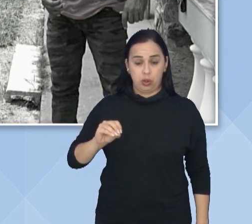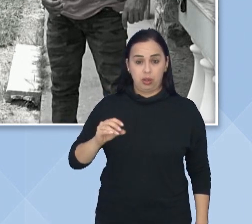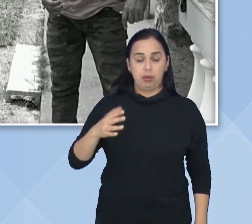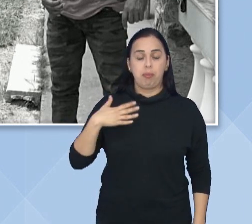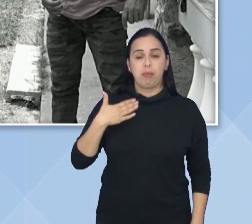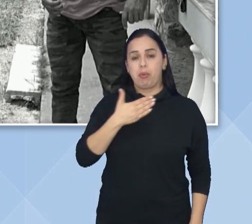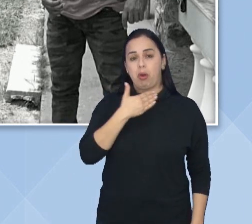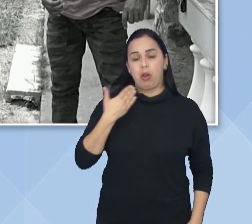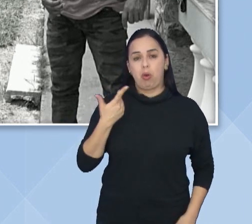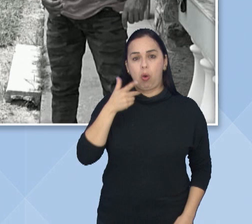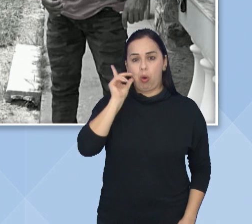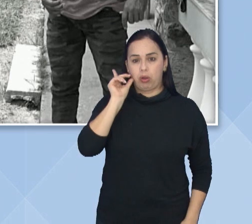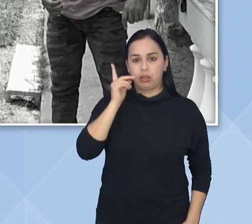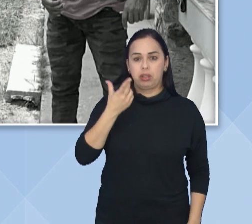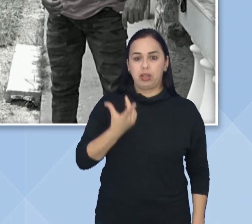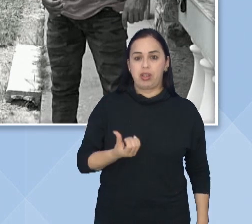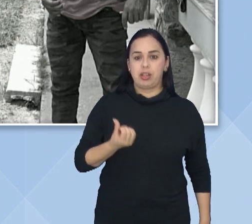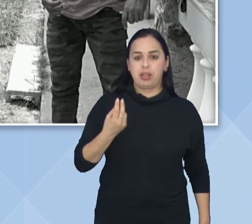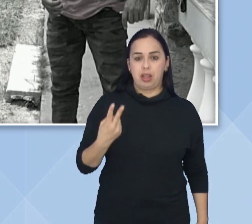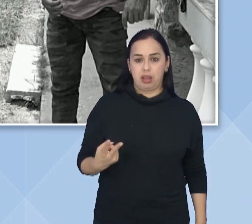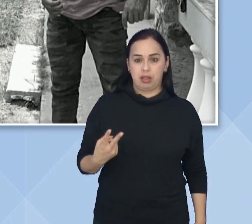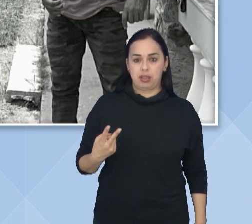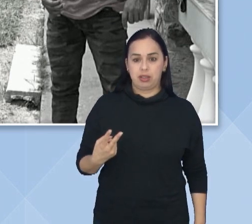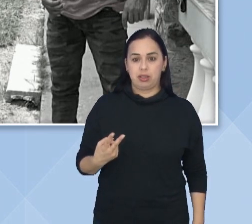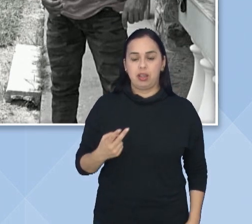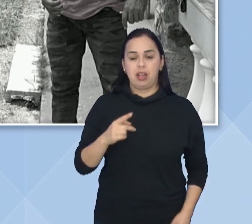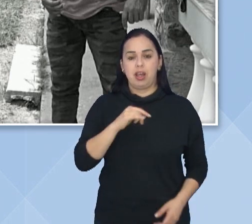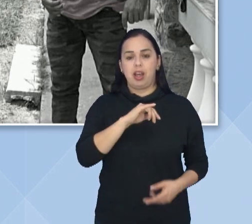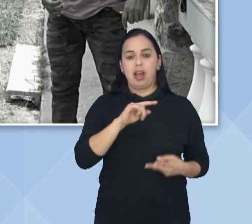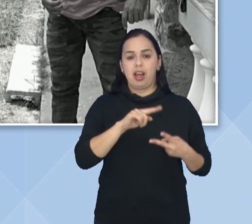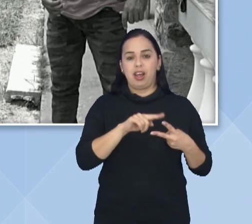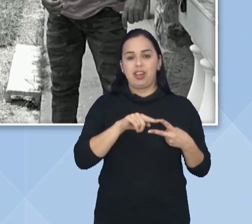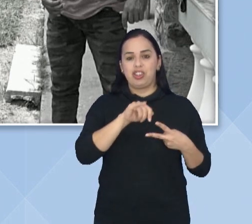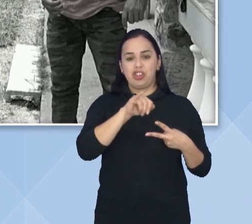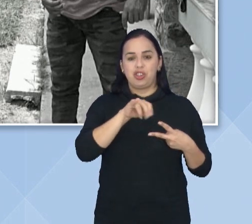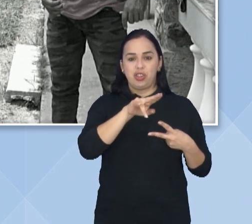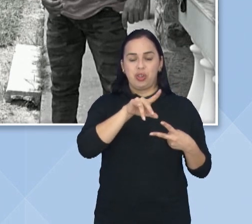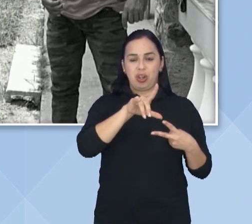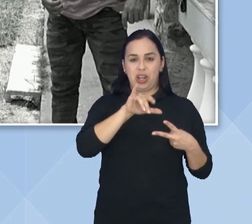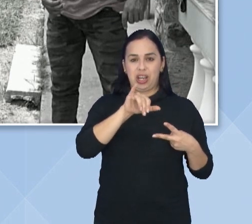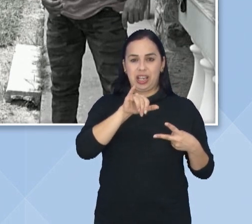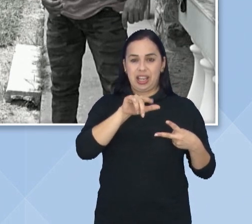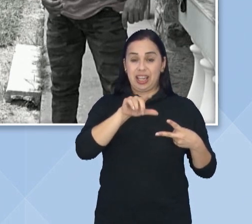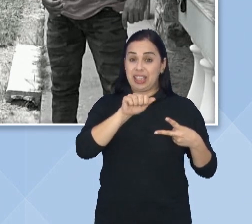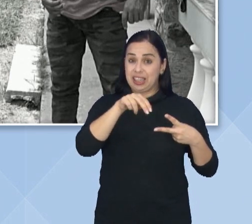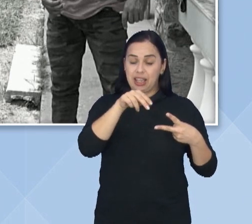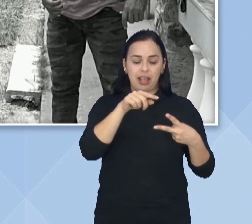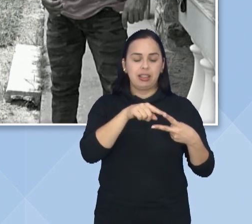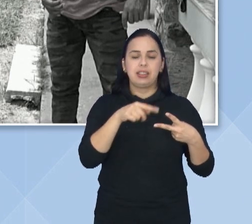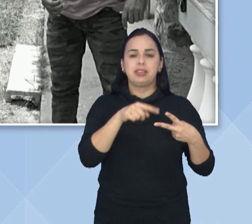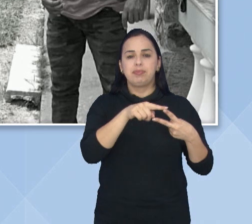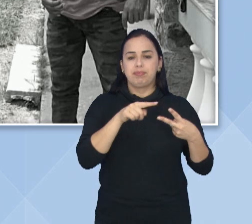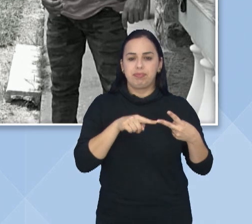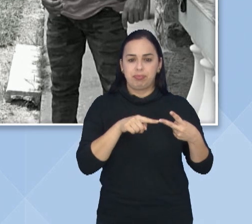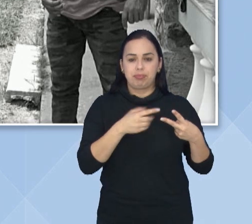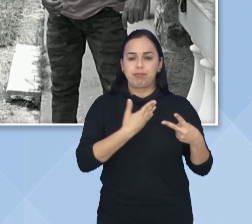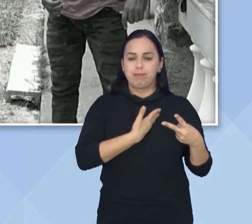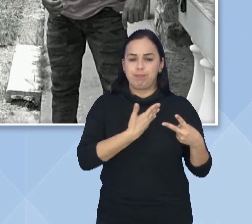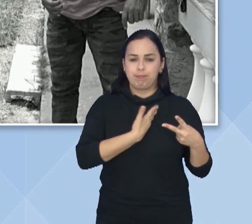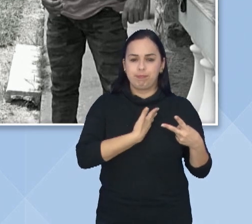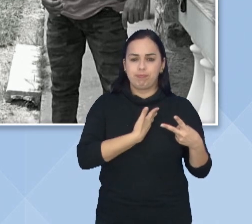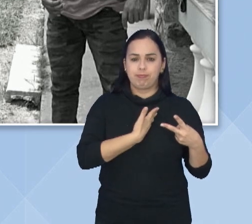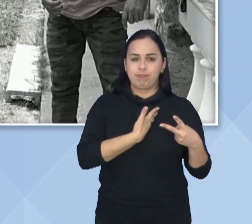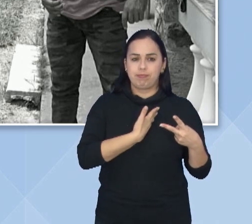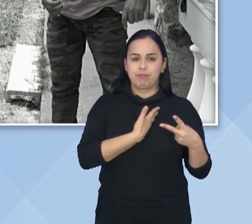Juliana e Jéssica são do MUST. Juliana é uma grande companheira e uma grande... As duas eram